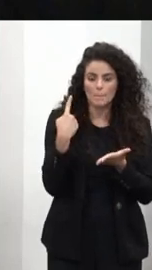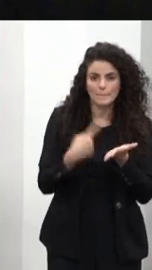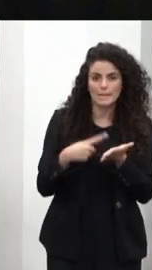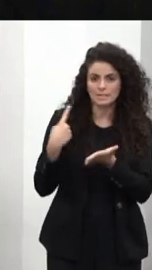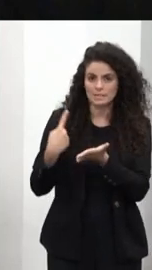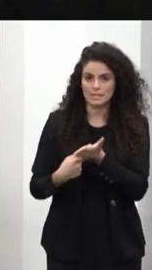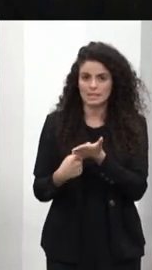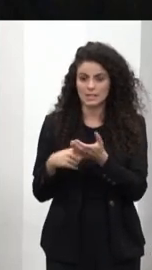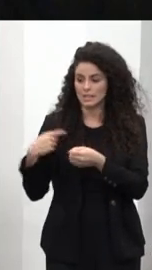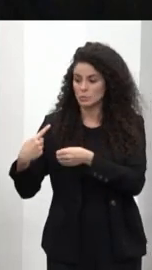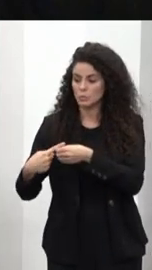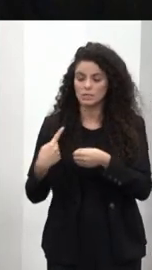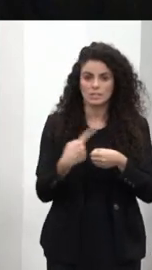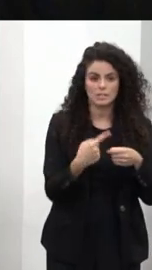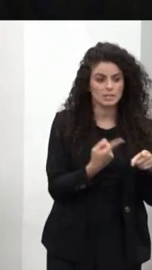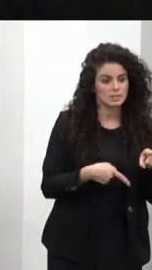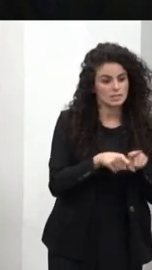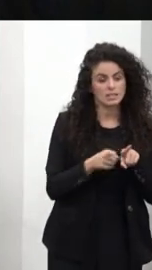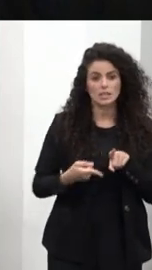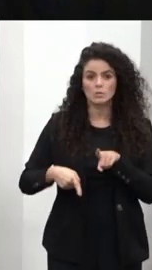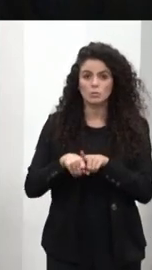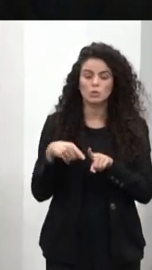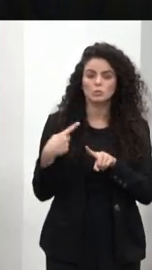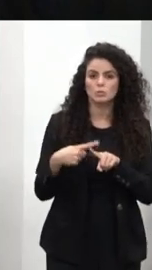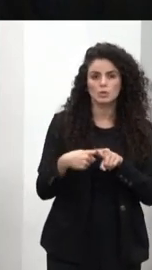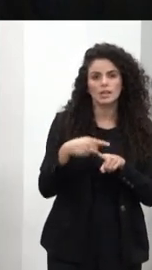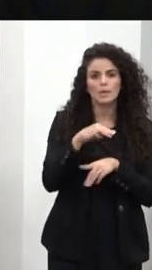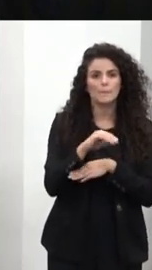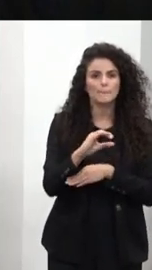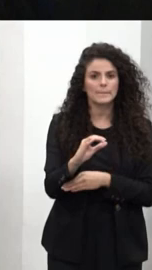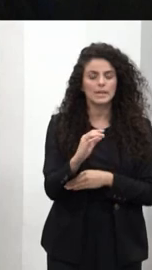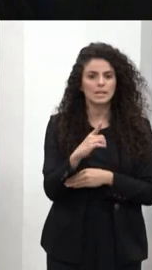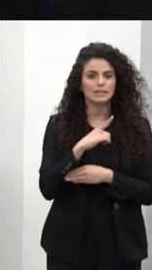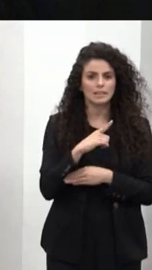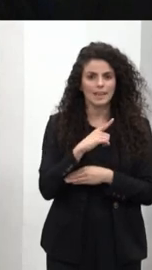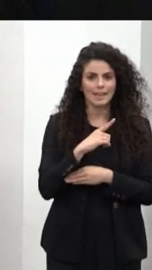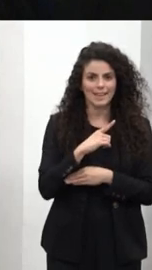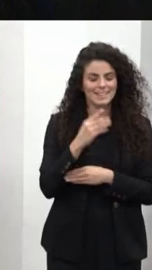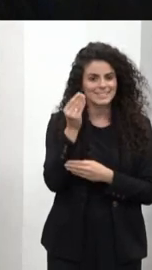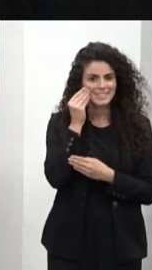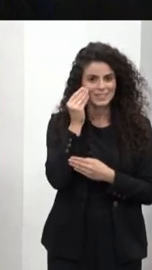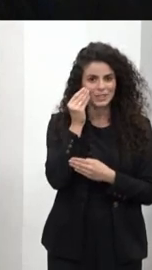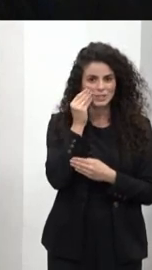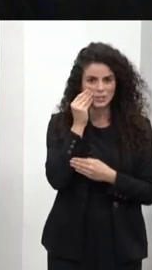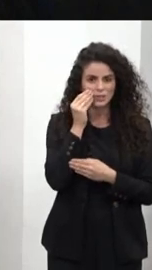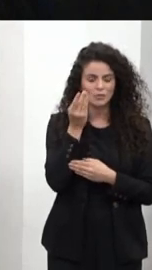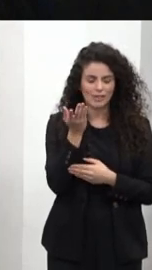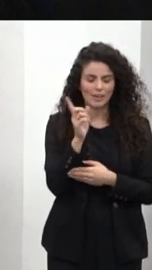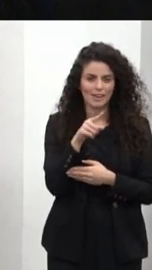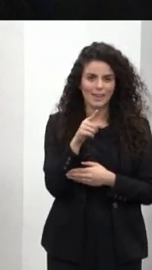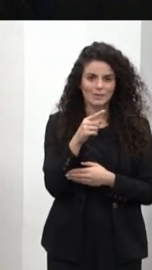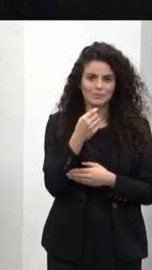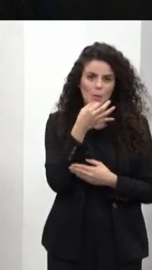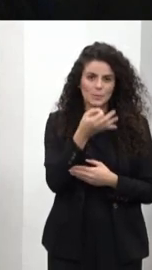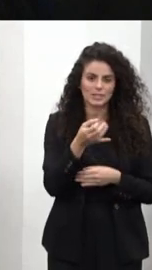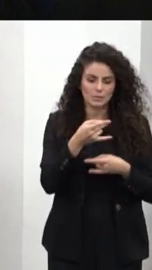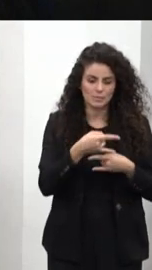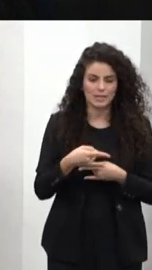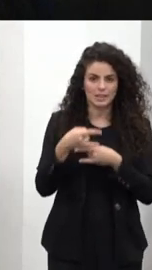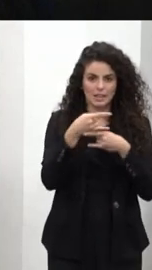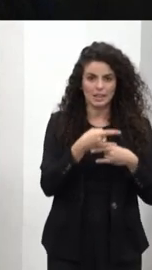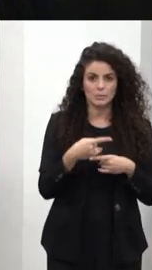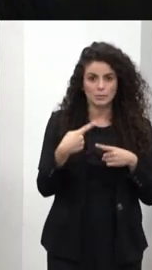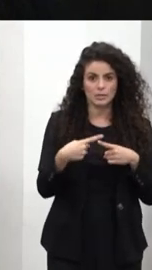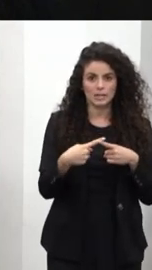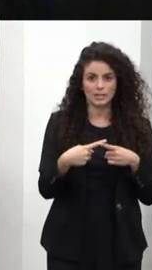está vendo essa possibilidade Essa visão de consórcios nasceu numa Live que a gente estava participando porque às vezes os municípios muito